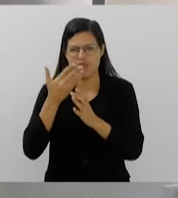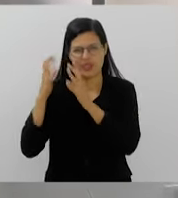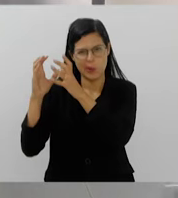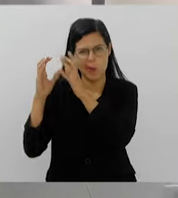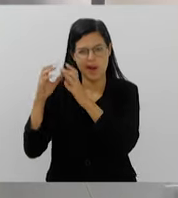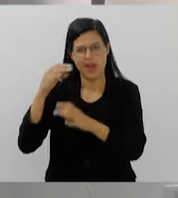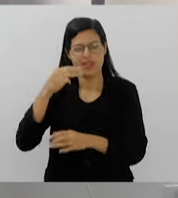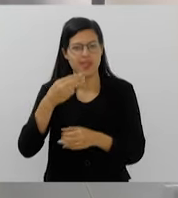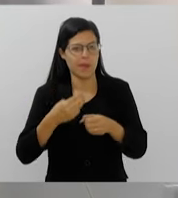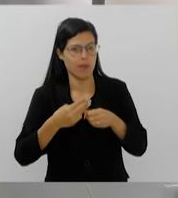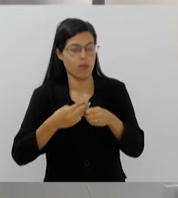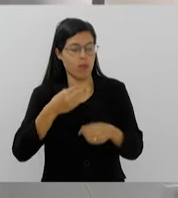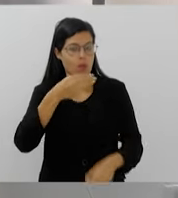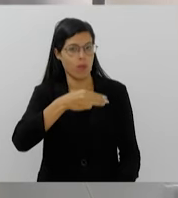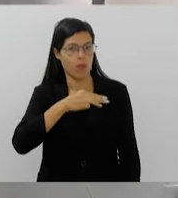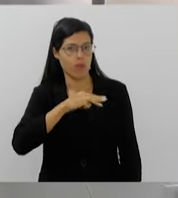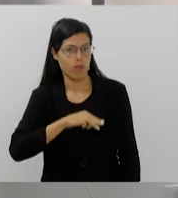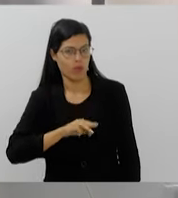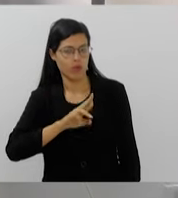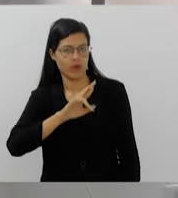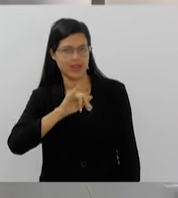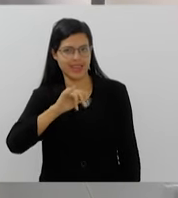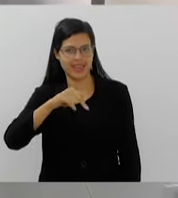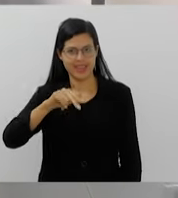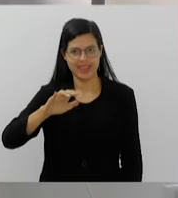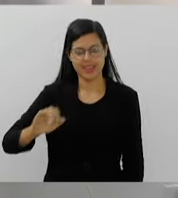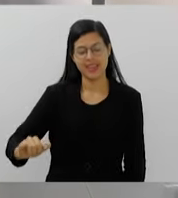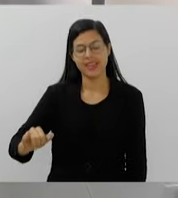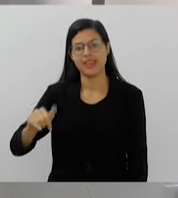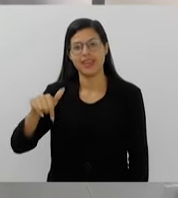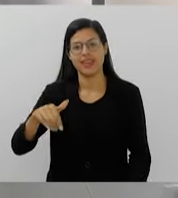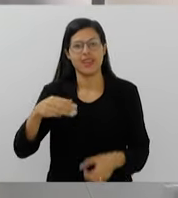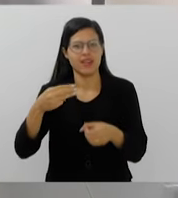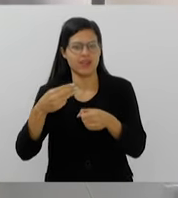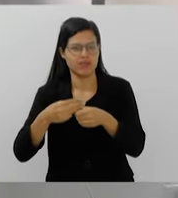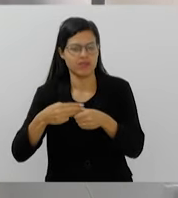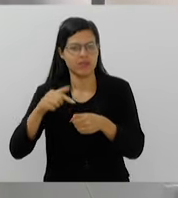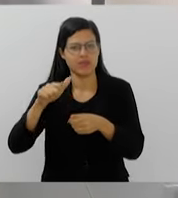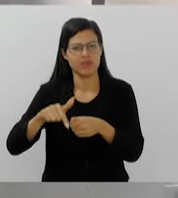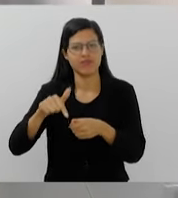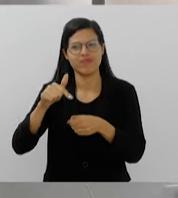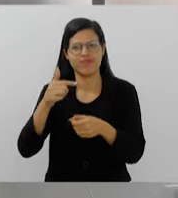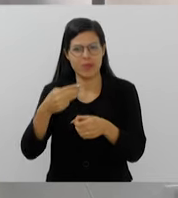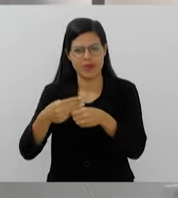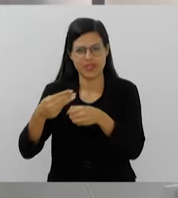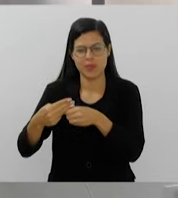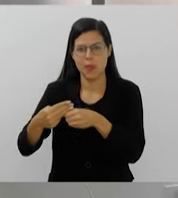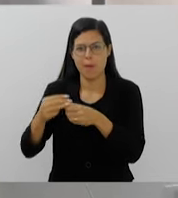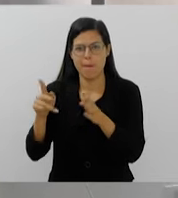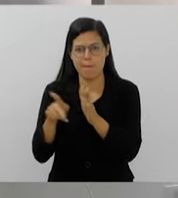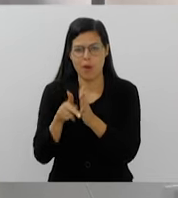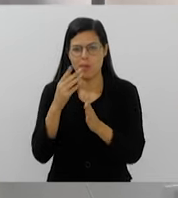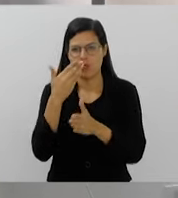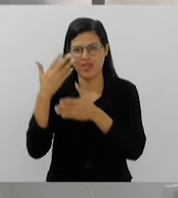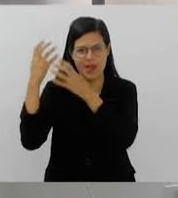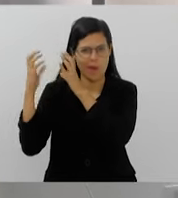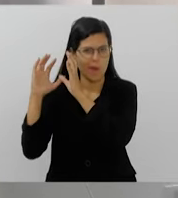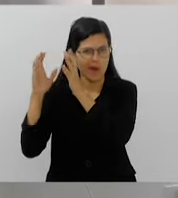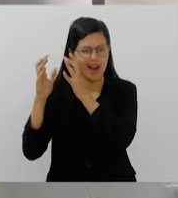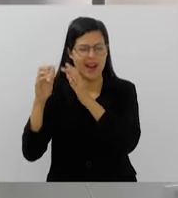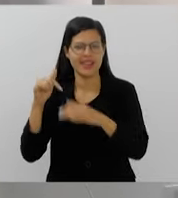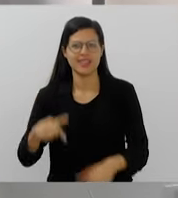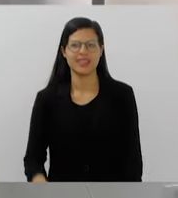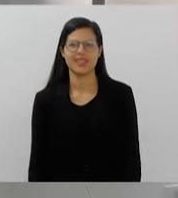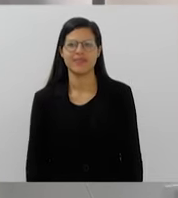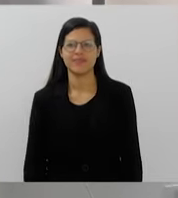distrito de Muriqui, em Mangaratiba, como a capital estadual da cocada. Para aparecer, deputado Guilherme Delaroli. Muriqui é um macaco, né,